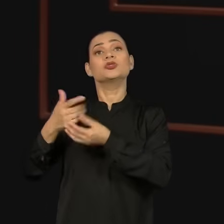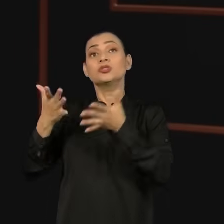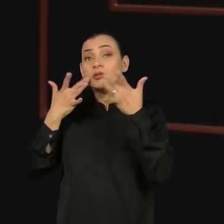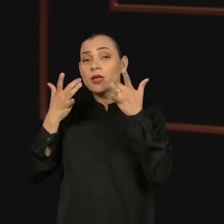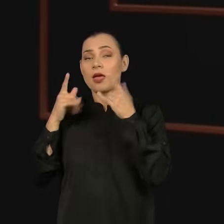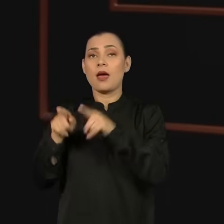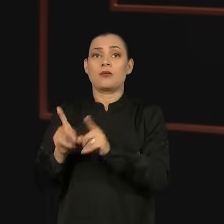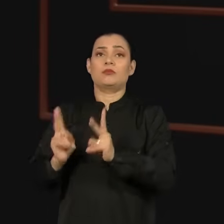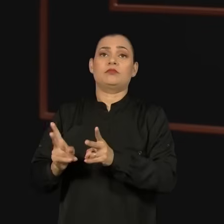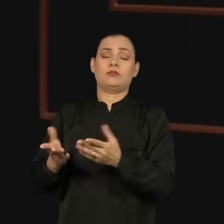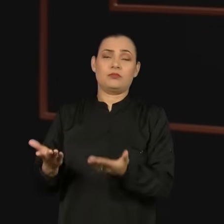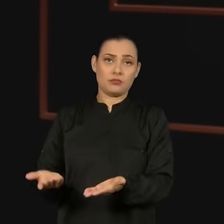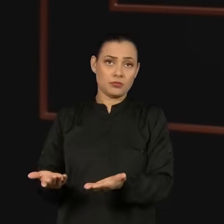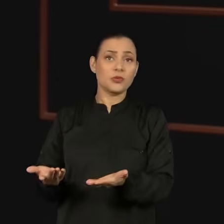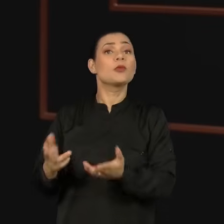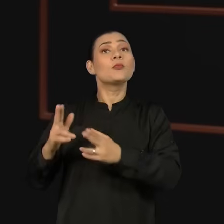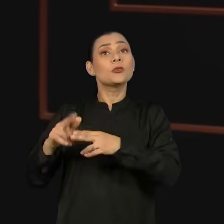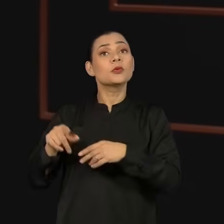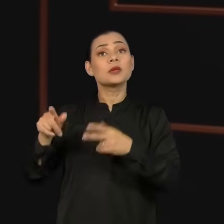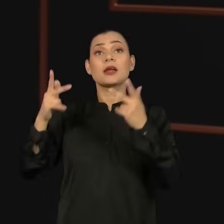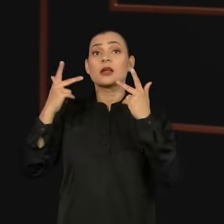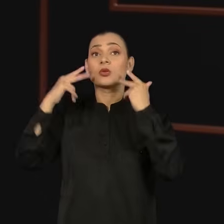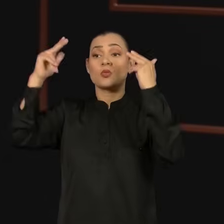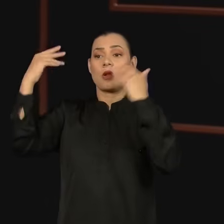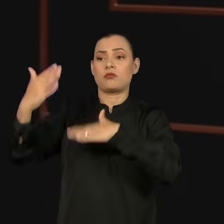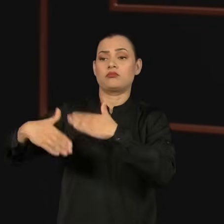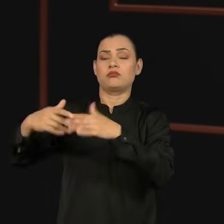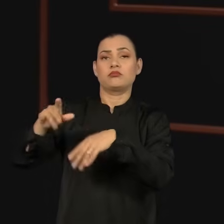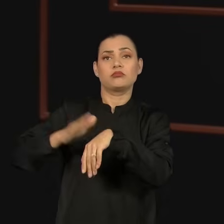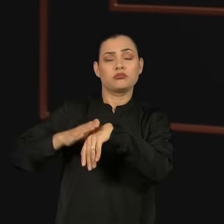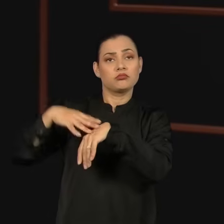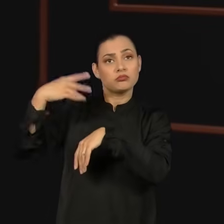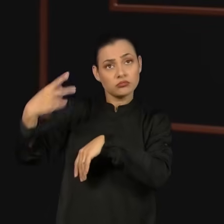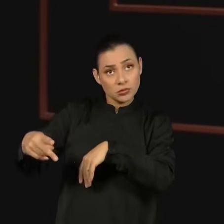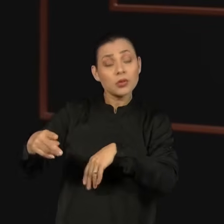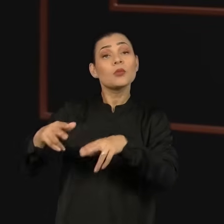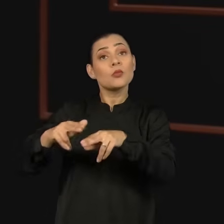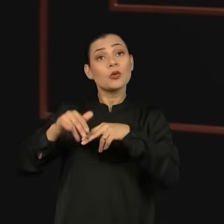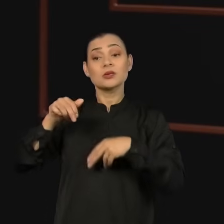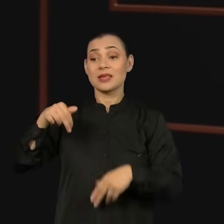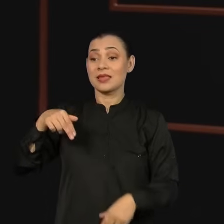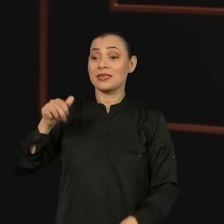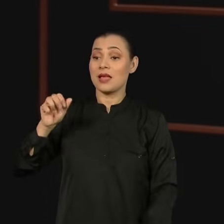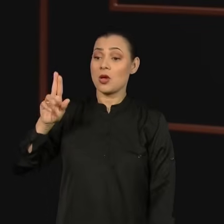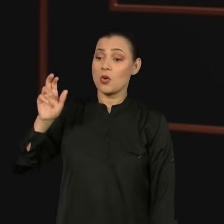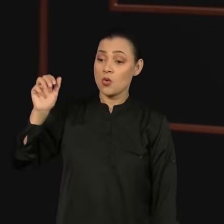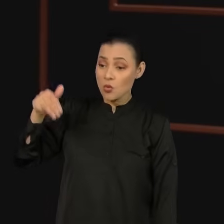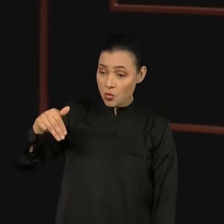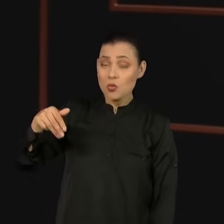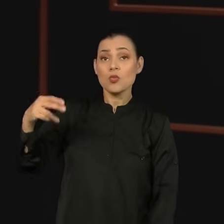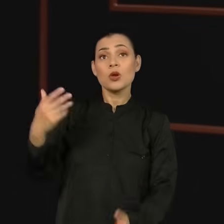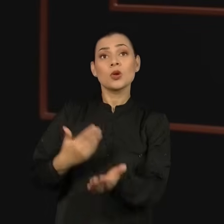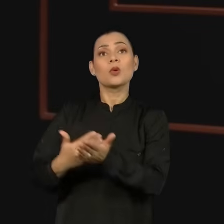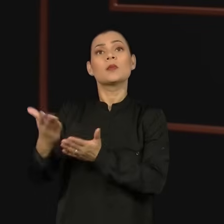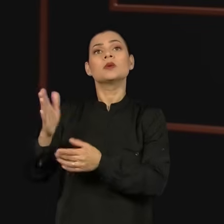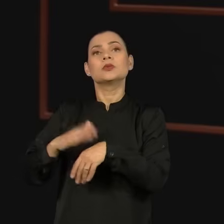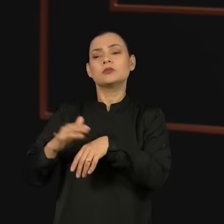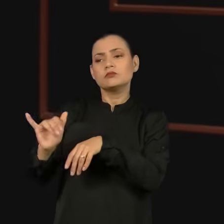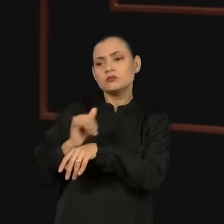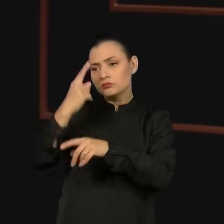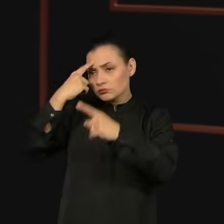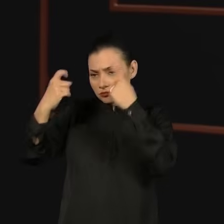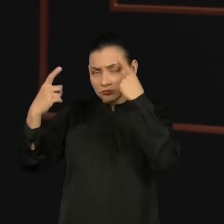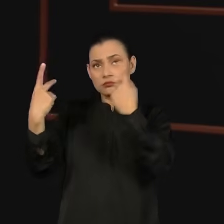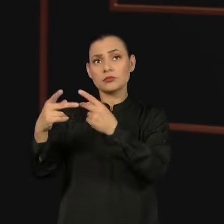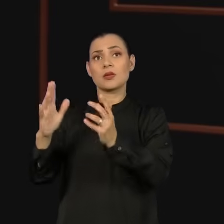né? Então, foi uma coisa natural. E aí, foi por causa, o Naum chegou uma hora que começou a usar as coisas que a gente fazia